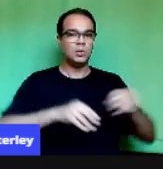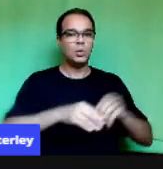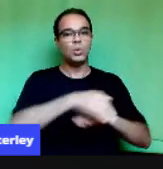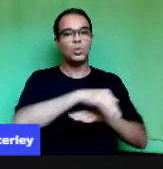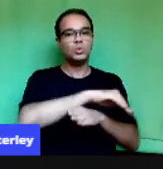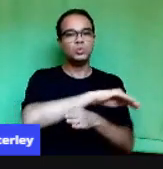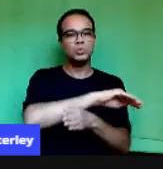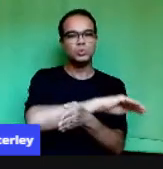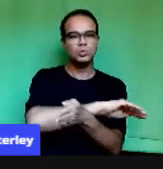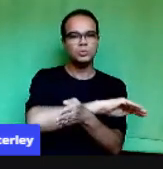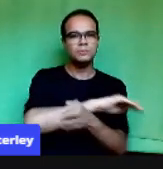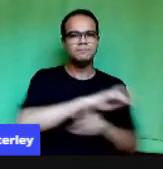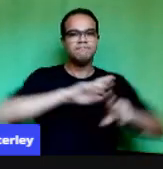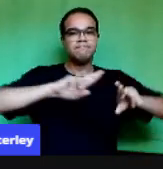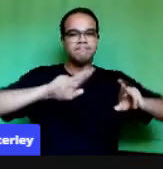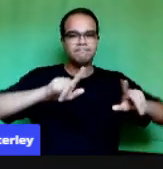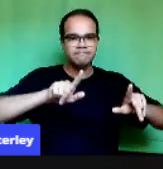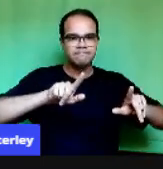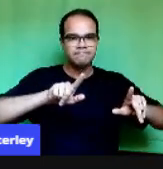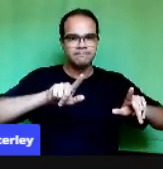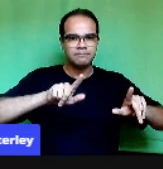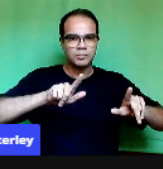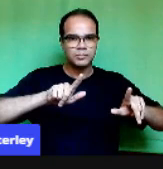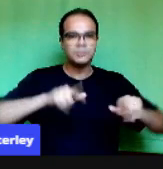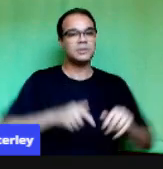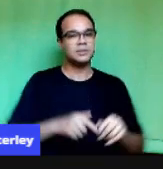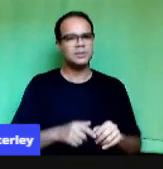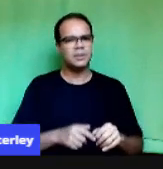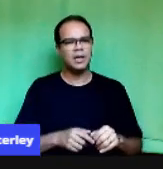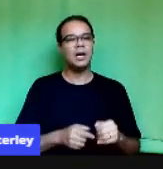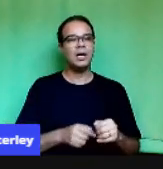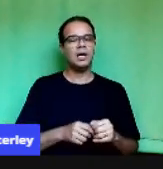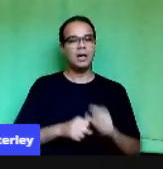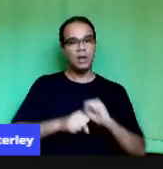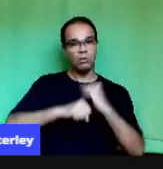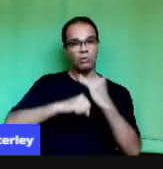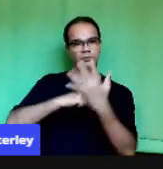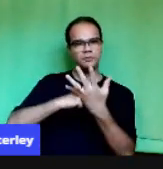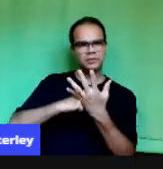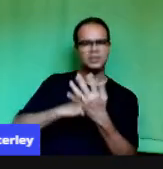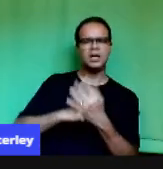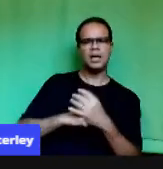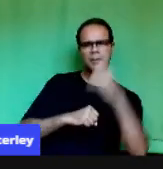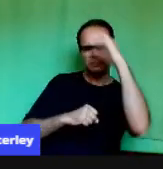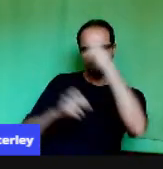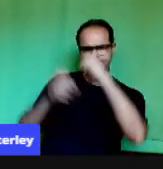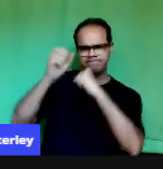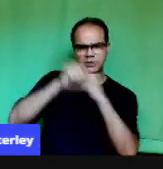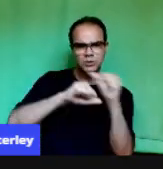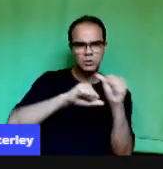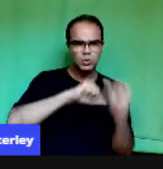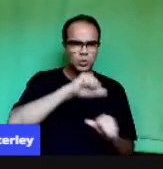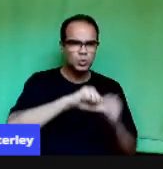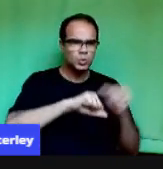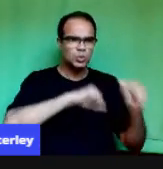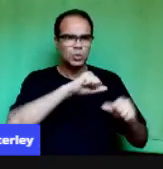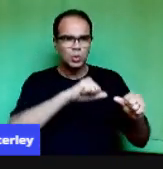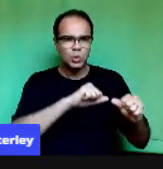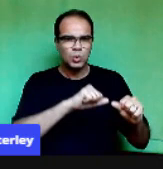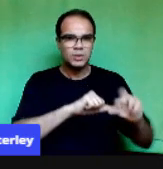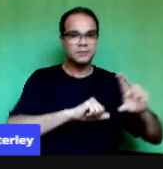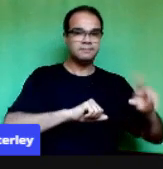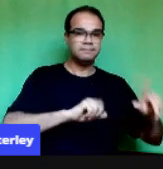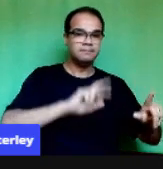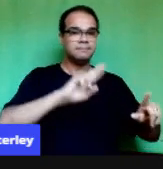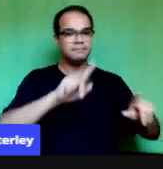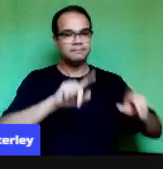em algum momento, crescendo com isso tudo. A mesma doutora Aisha, ela no final do seu artigo diz que